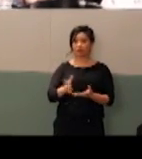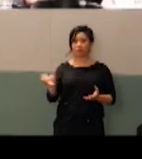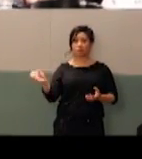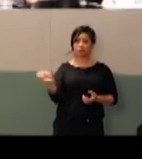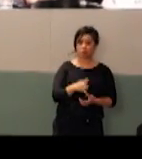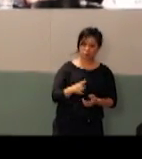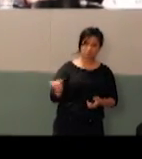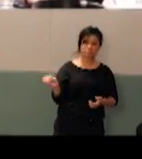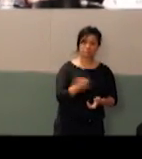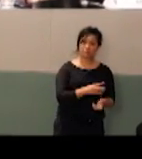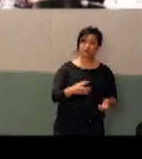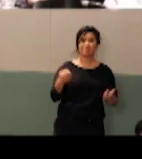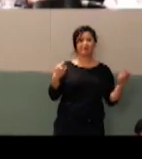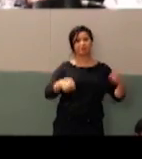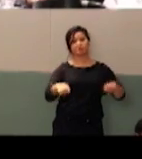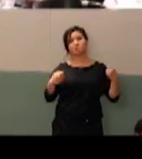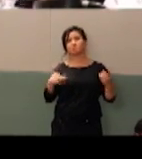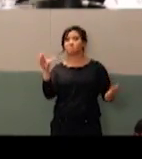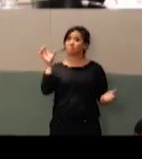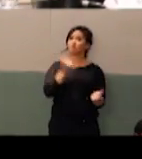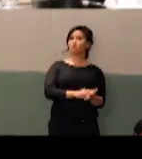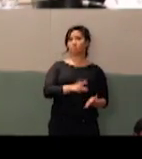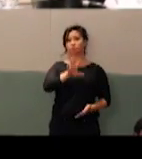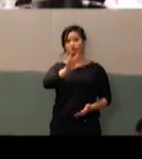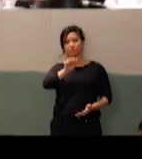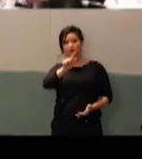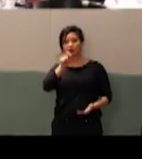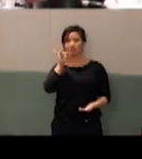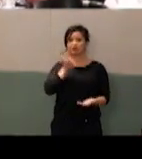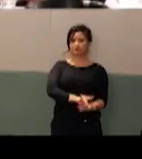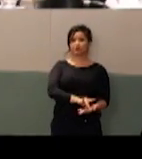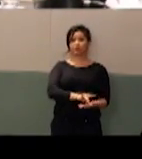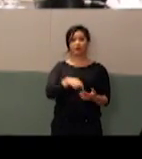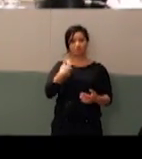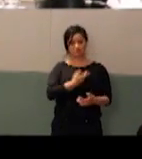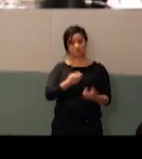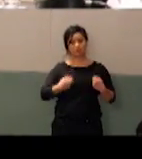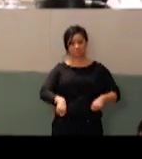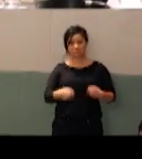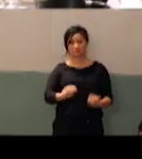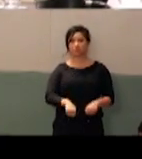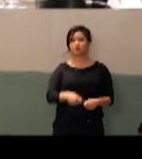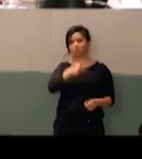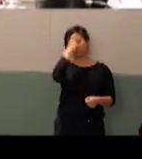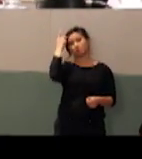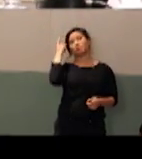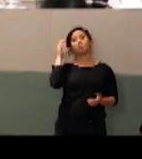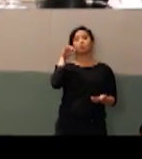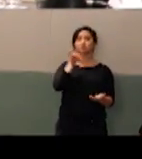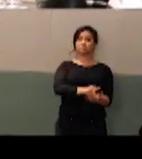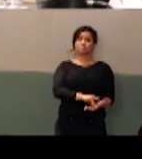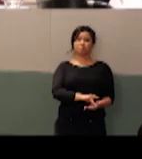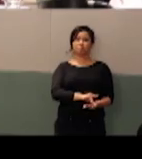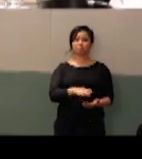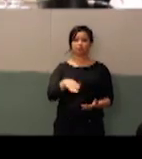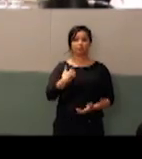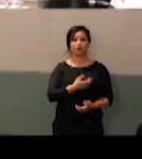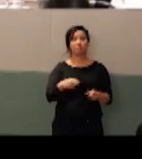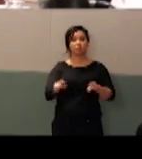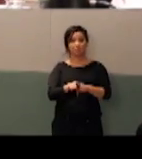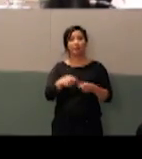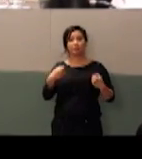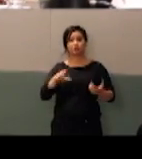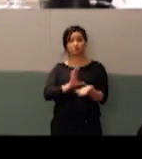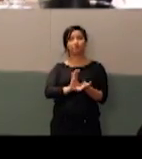governo, porque os empresários geram empregos. E temos que investir no turismo. Não há alternativa mais rápida, mais inteligente, mais eficiente,